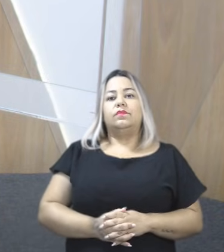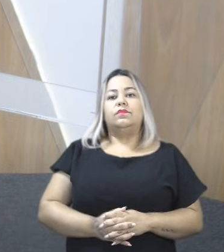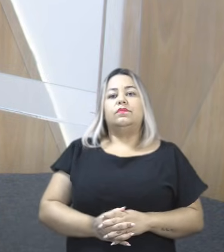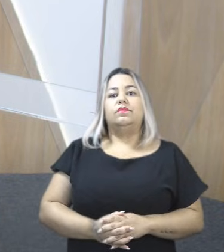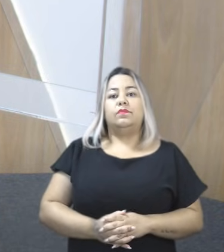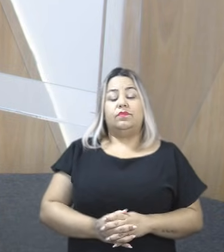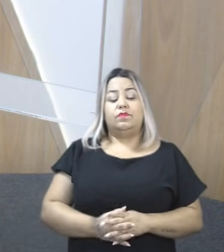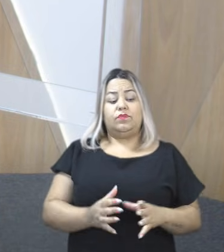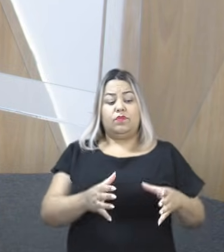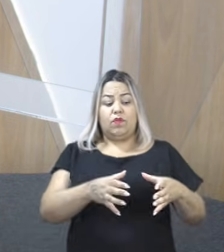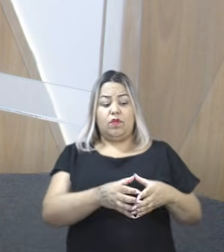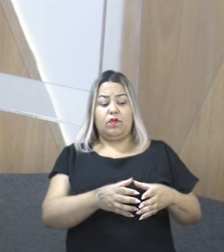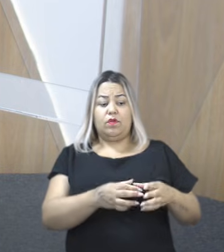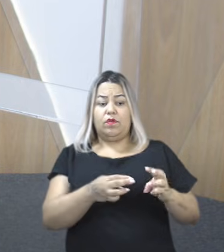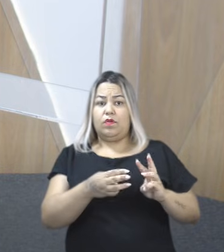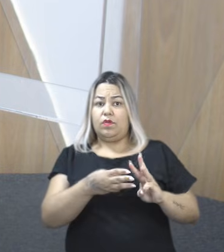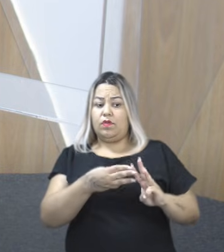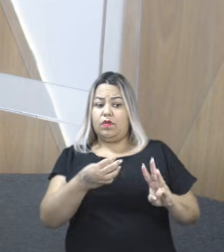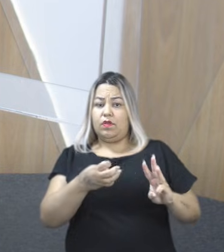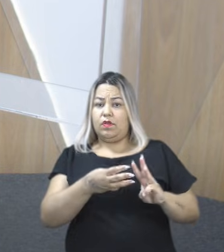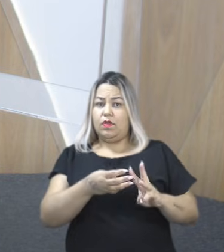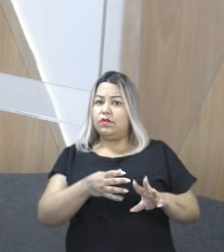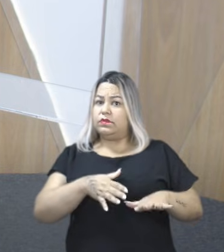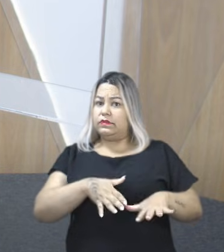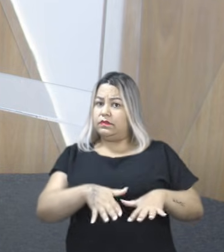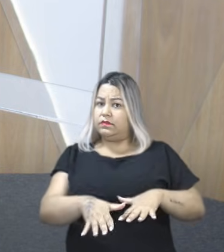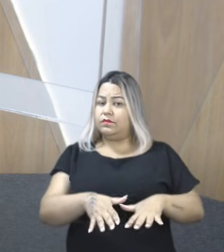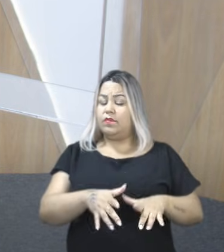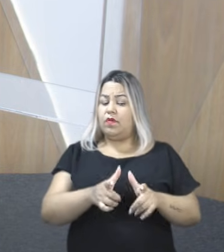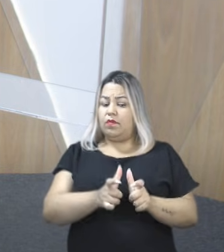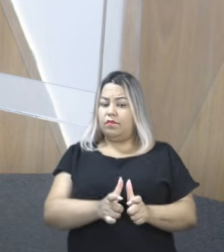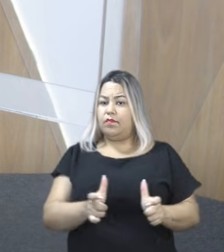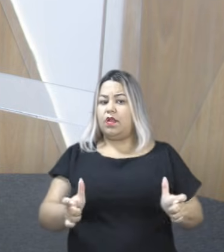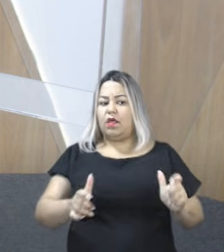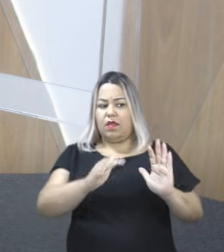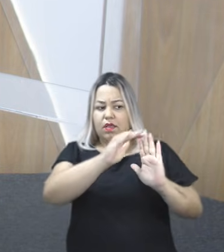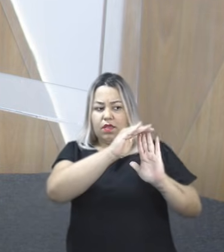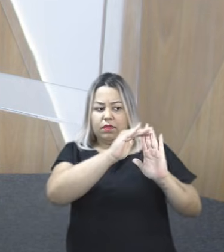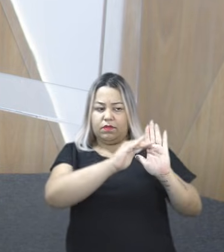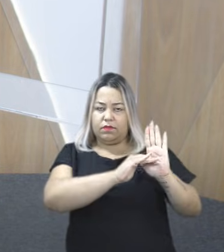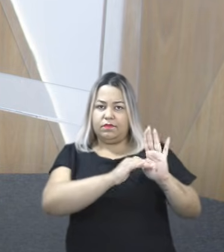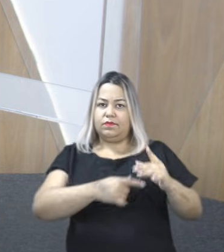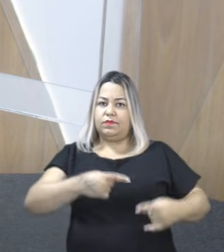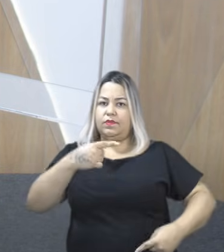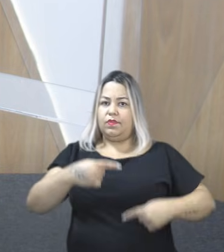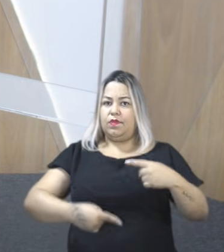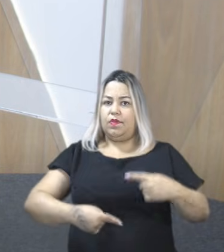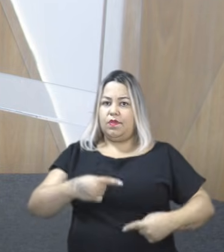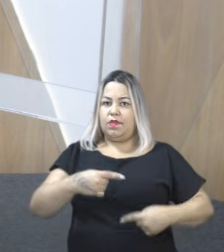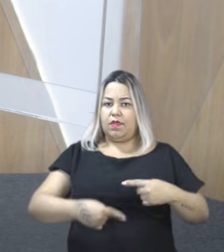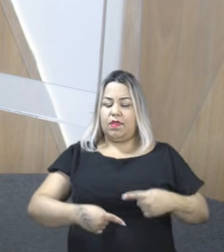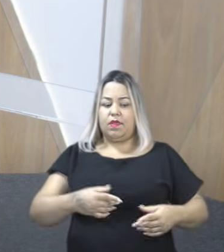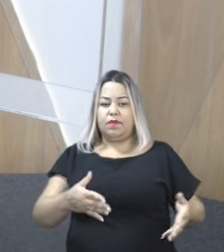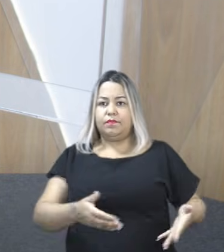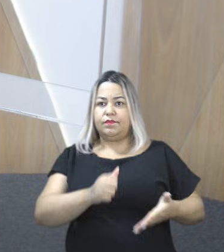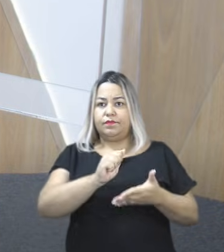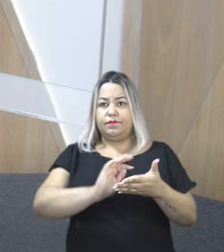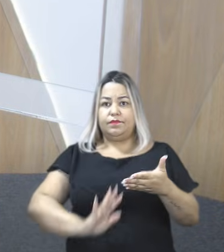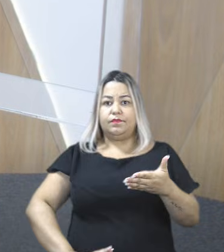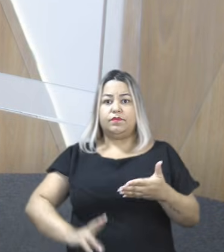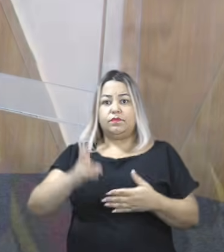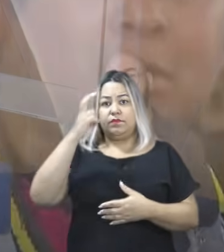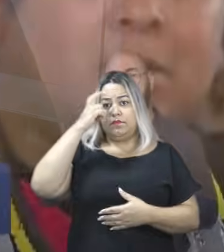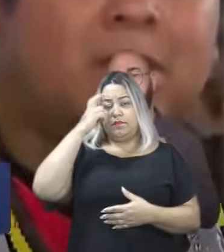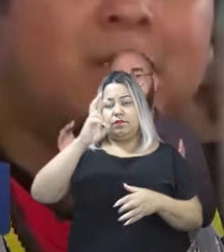A Cúpula dos Povos movimentou a COP30 com uma ampla agenda de debates, mobilizações e atividades culturais